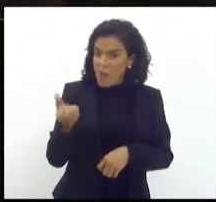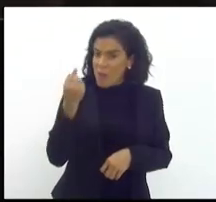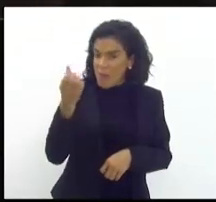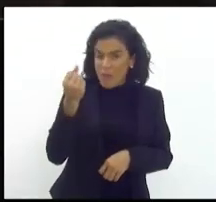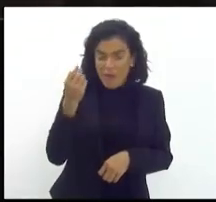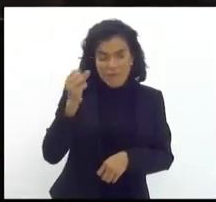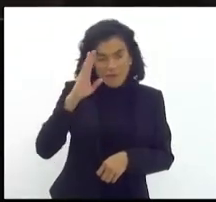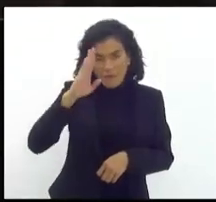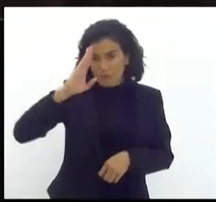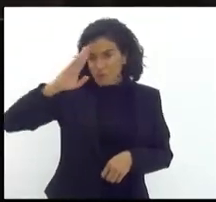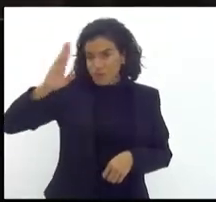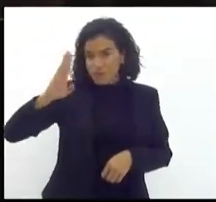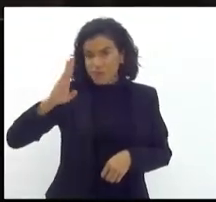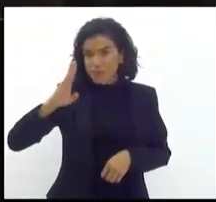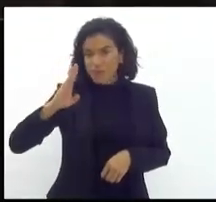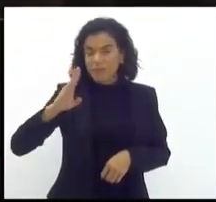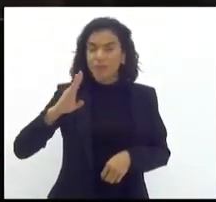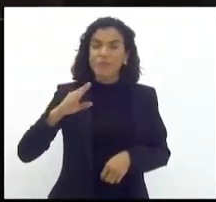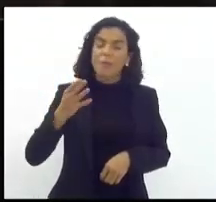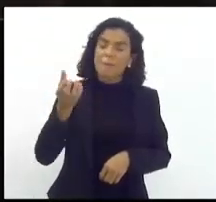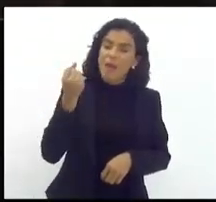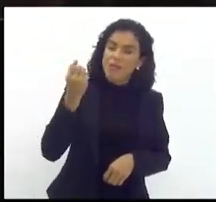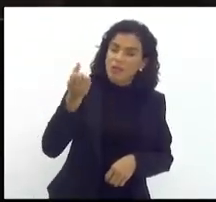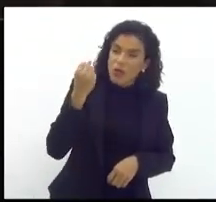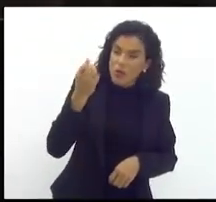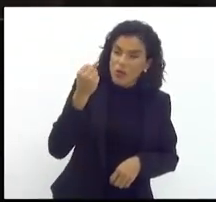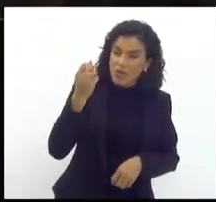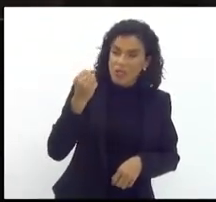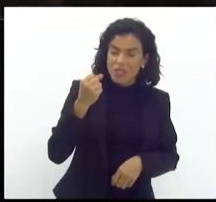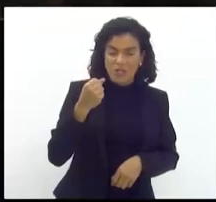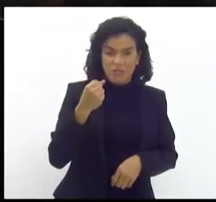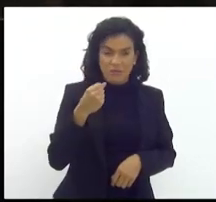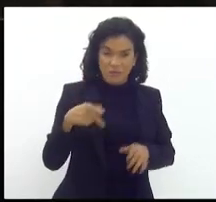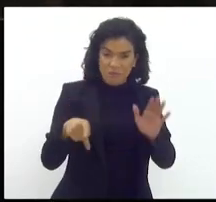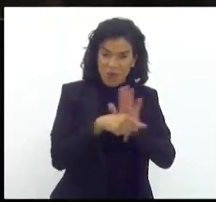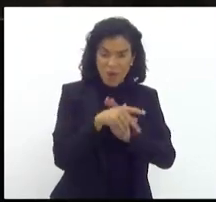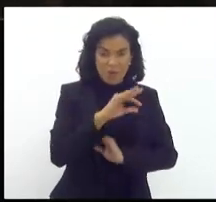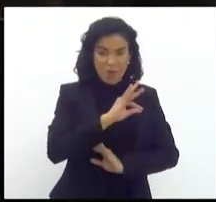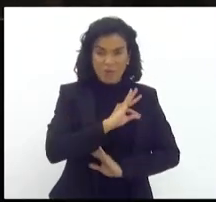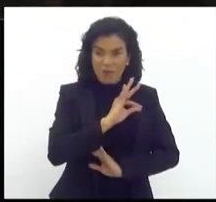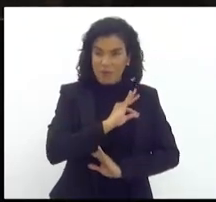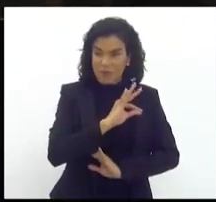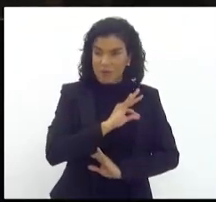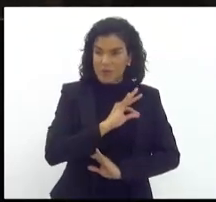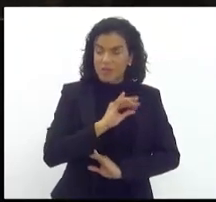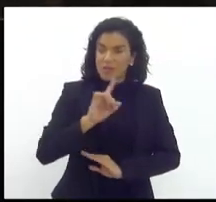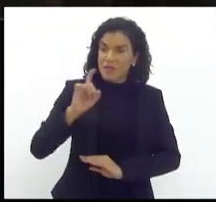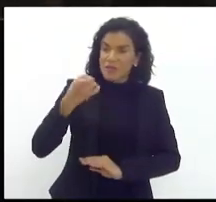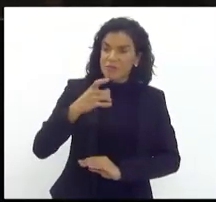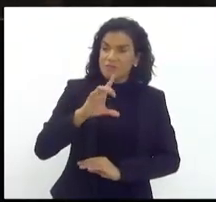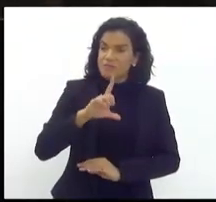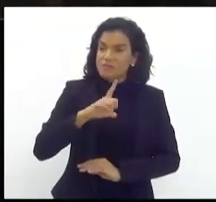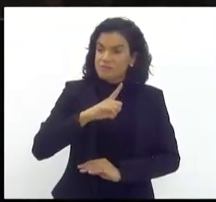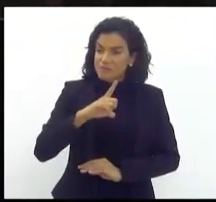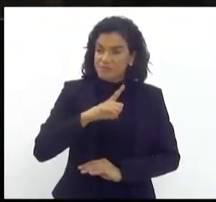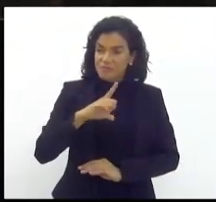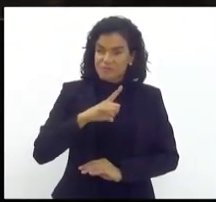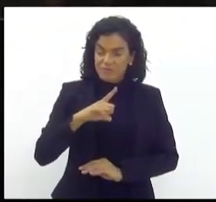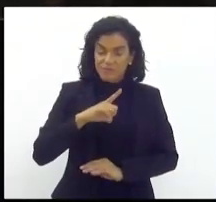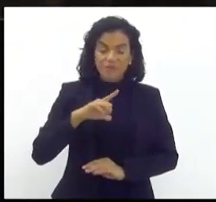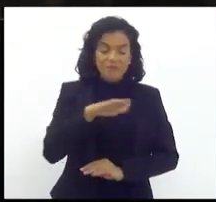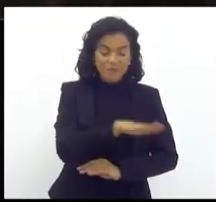fundamental pensionistas das polícias que tiveram que tirar seus filhos